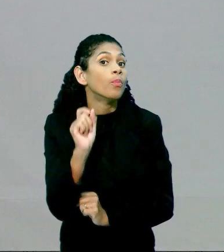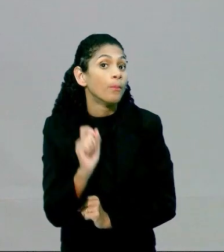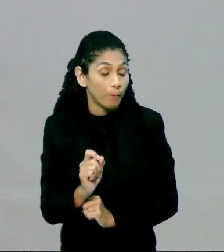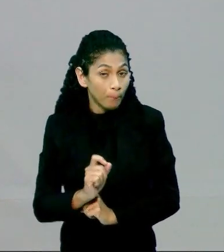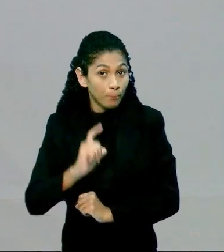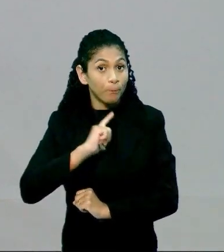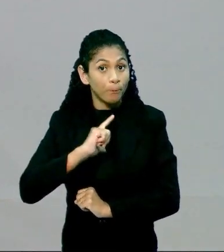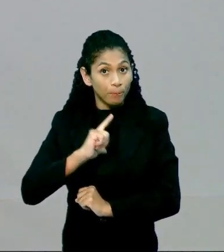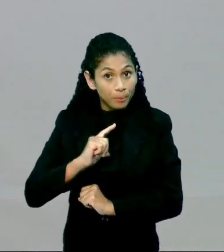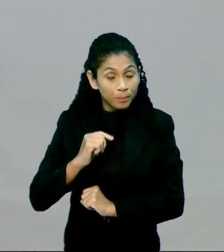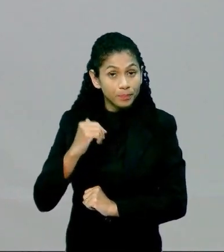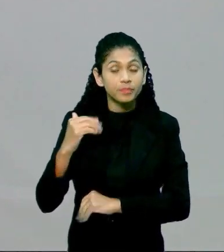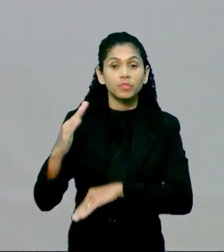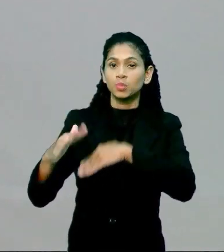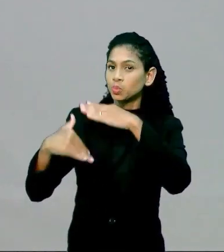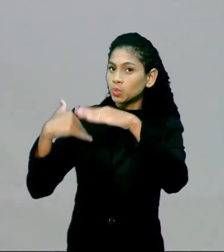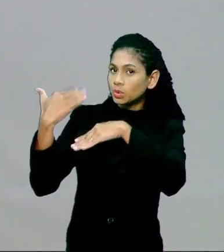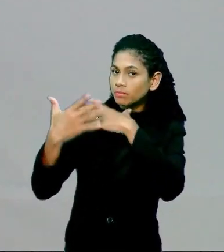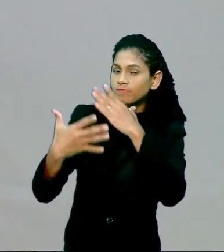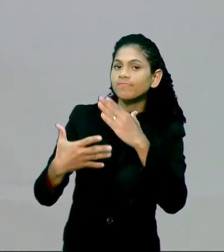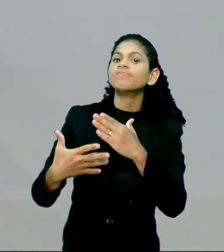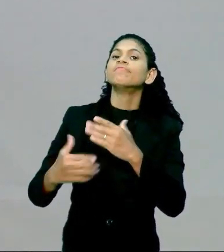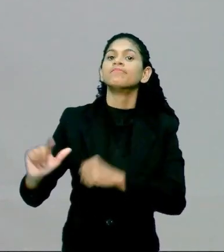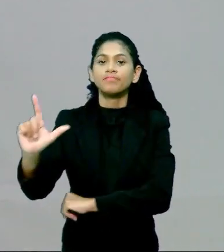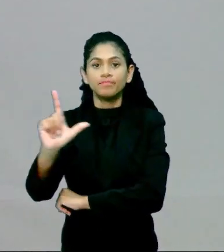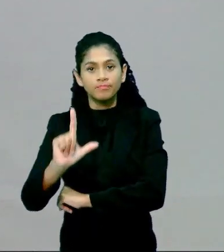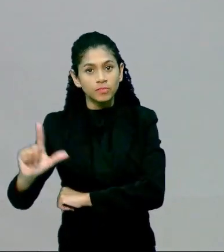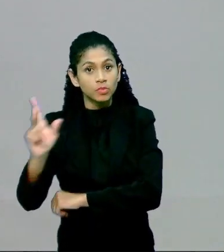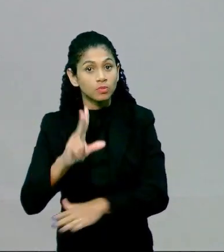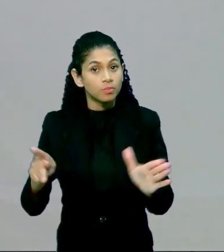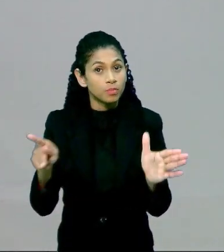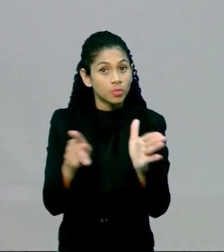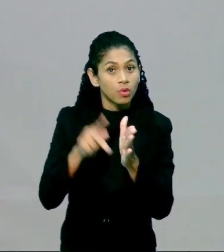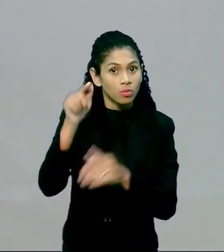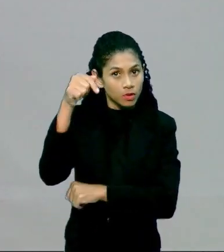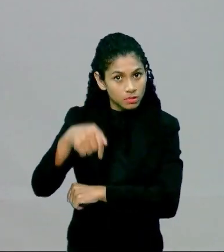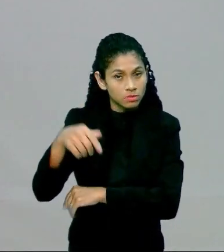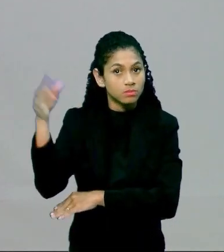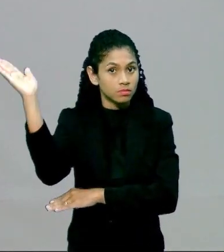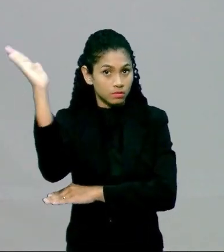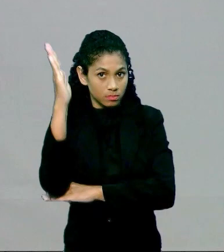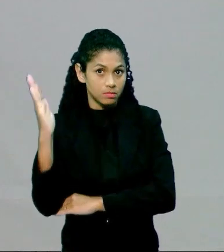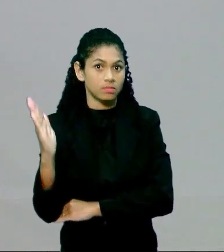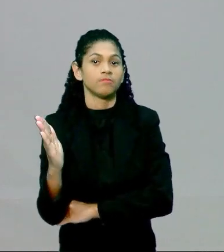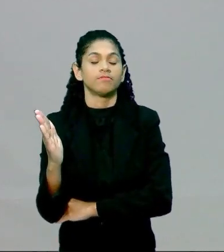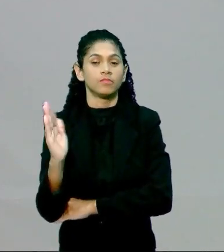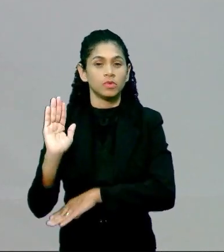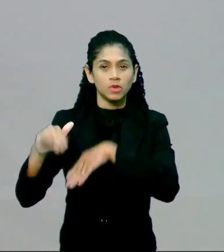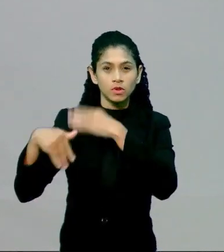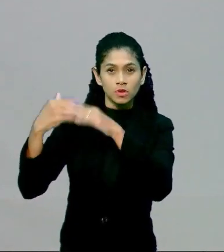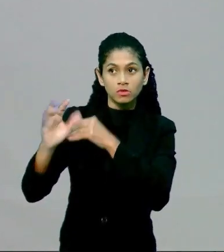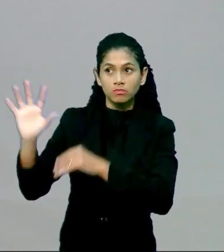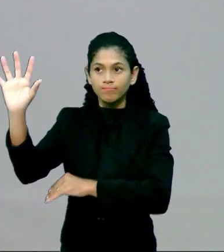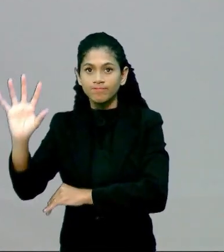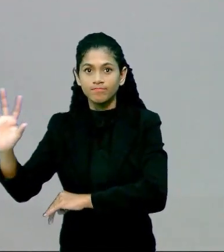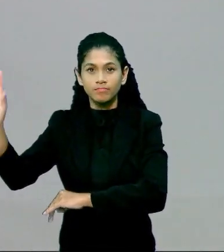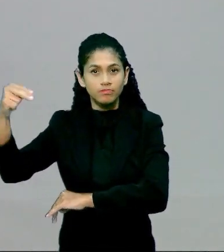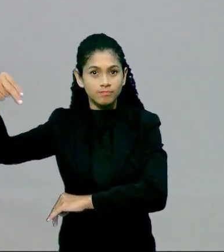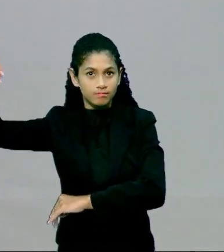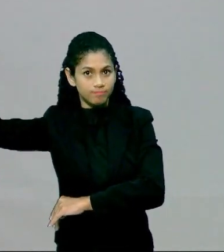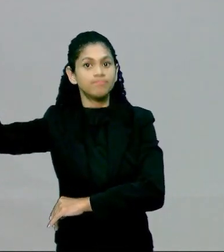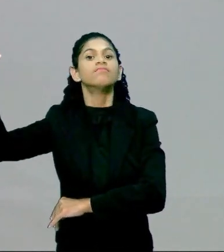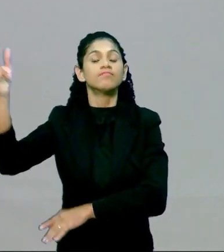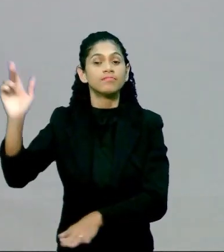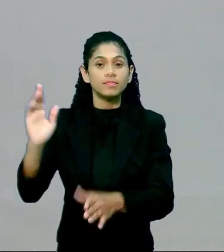Que ela é uma produção literária específica aqui do Brasil e se desenvolve aí no Nordeste brasileiro e